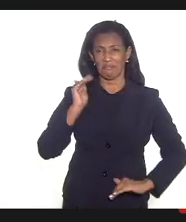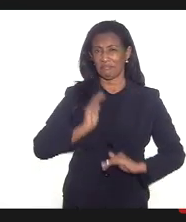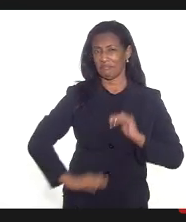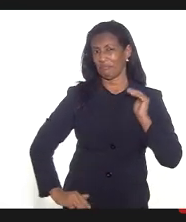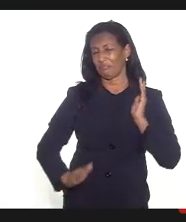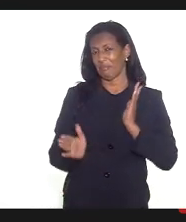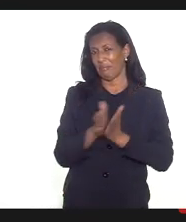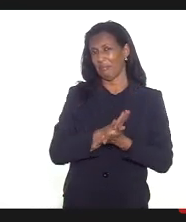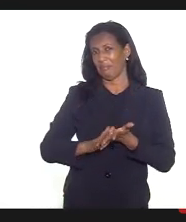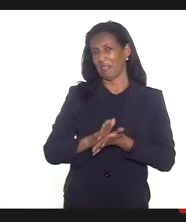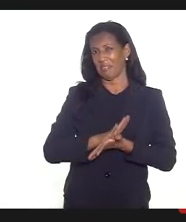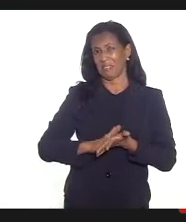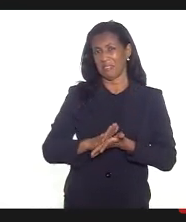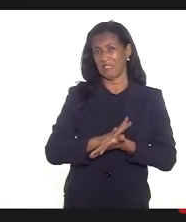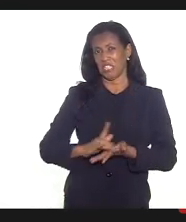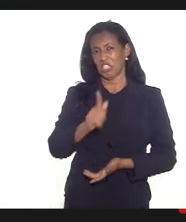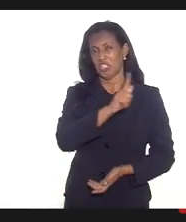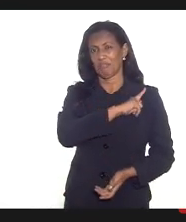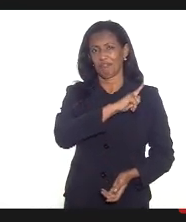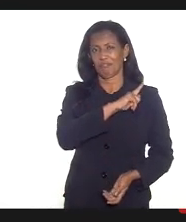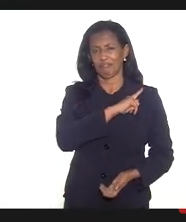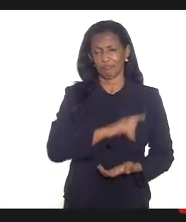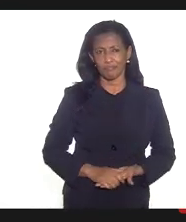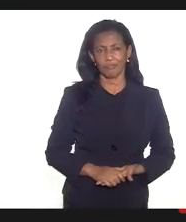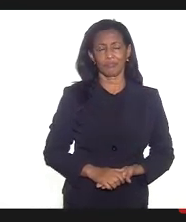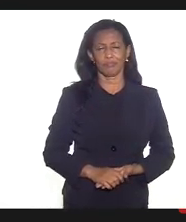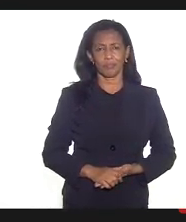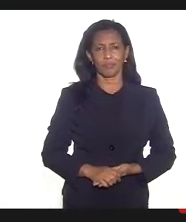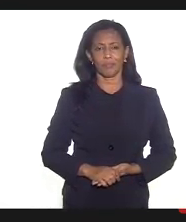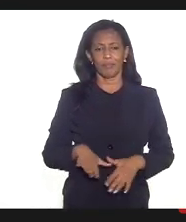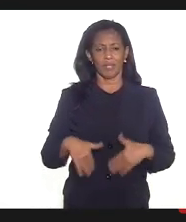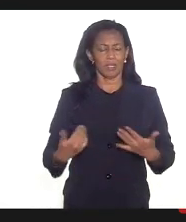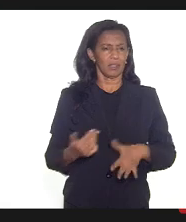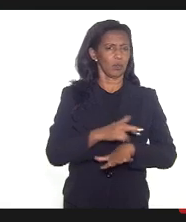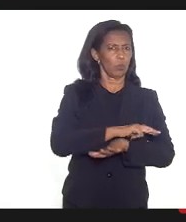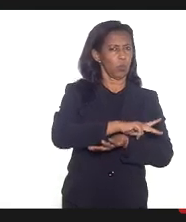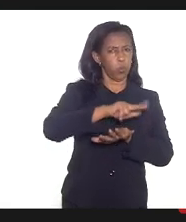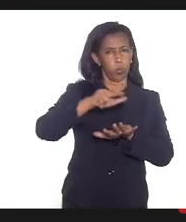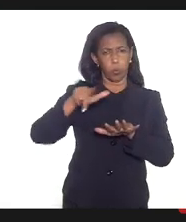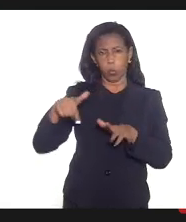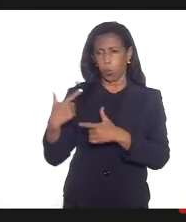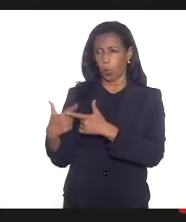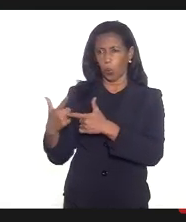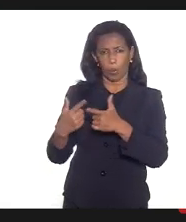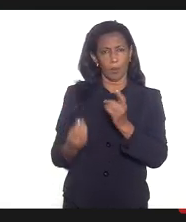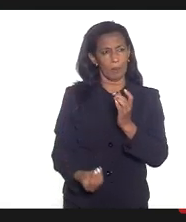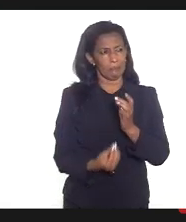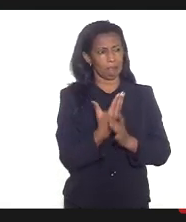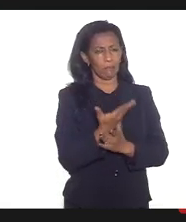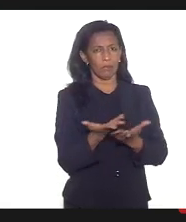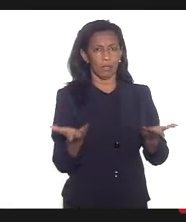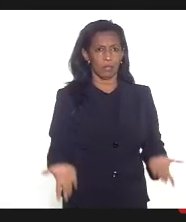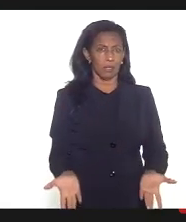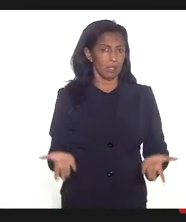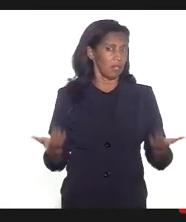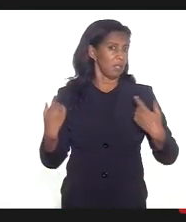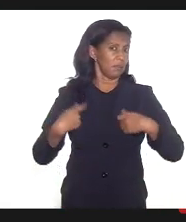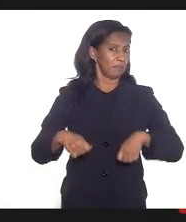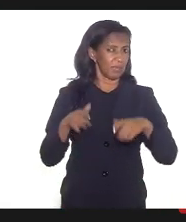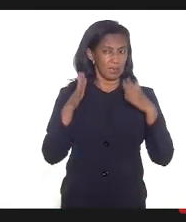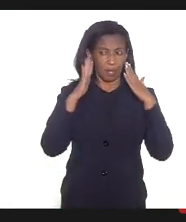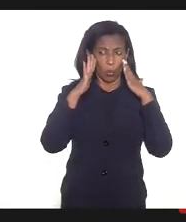e fazer já estão é são várias questões que são trazidas aqui e que a gente